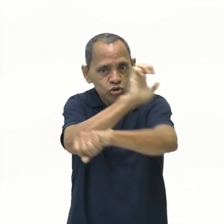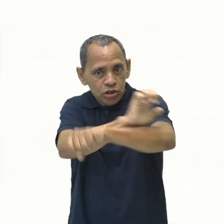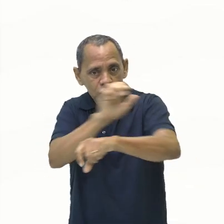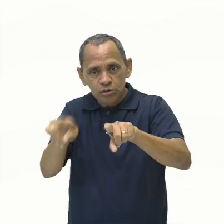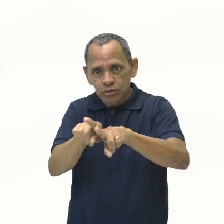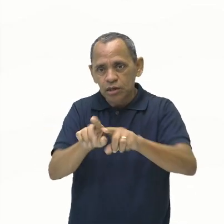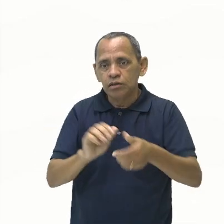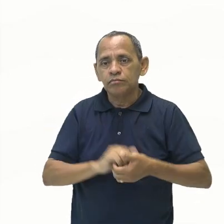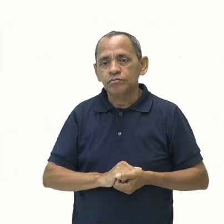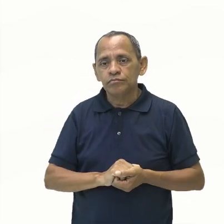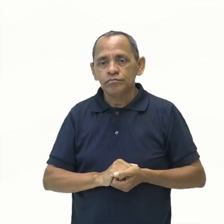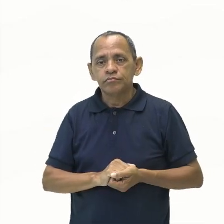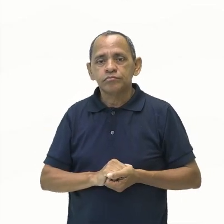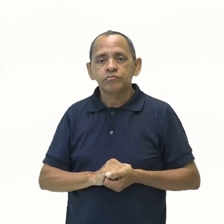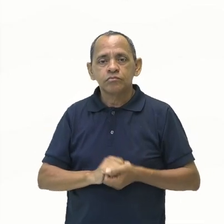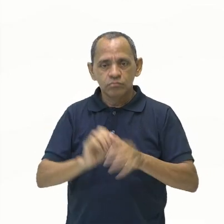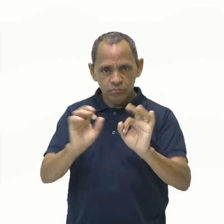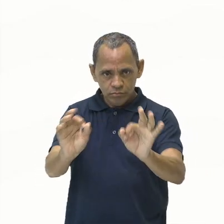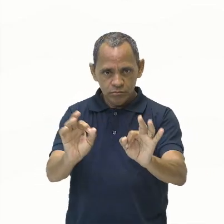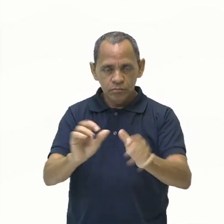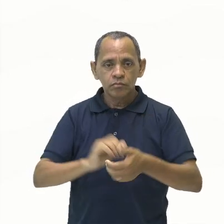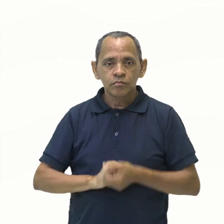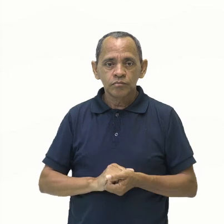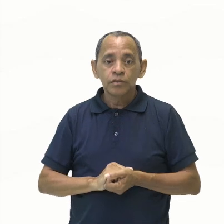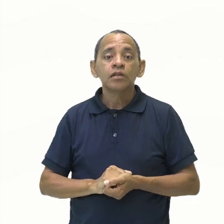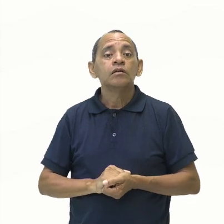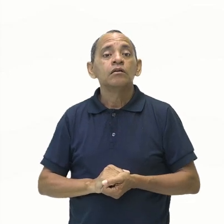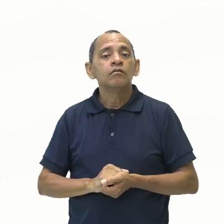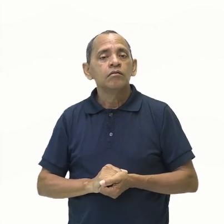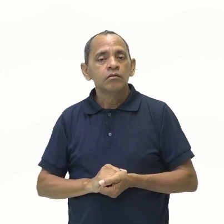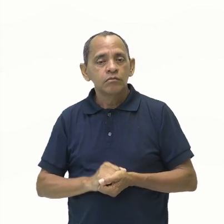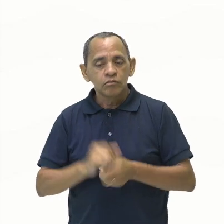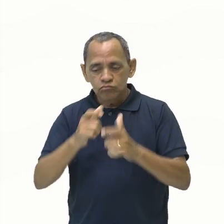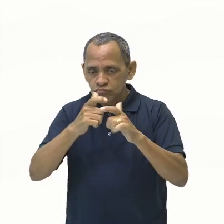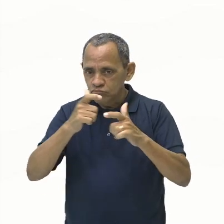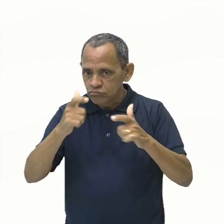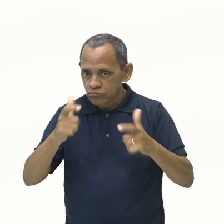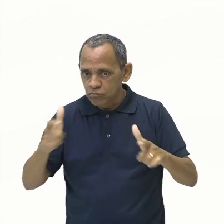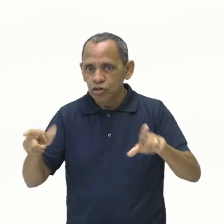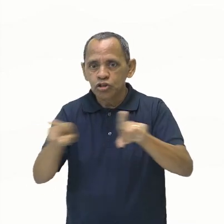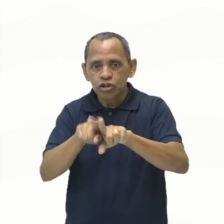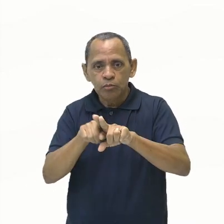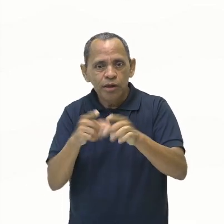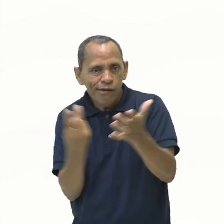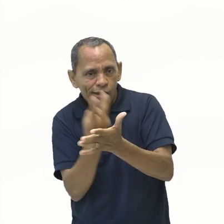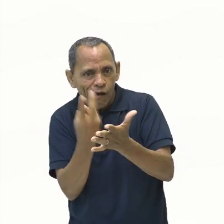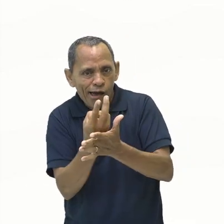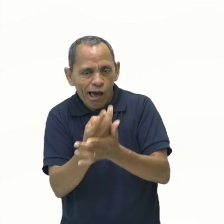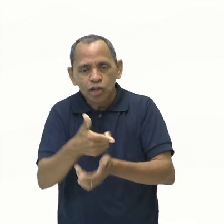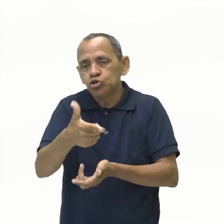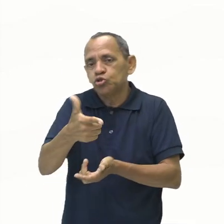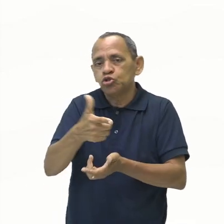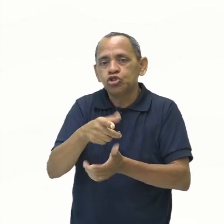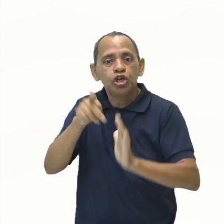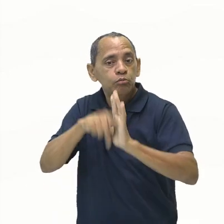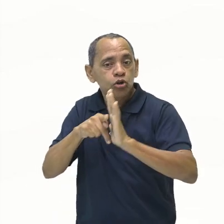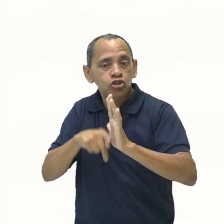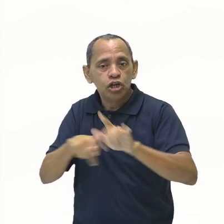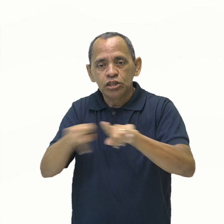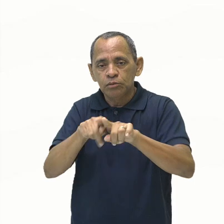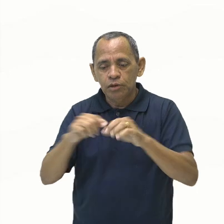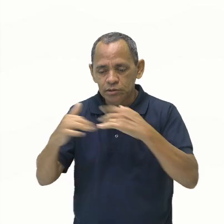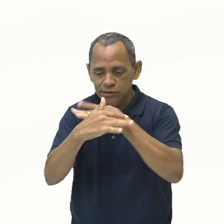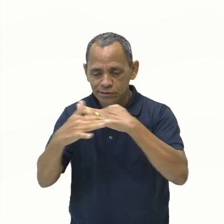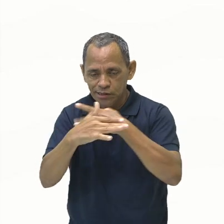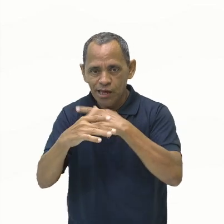certo? Vamos verificar também um crescimento desordenado e sem planejamento das cidades,